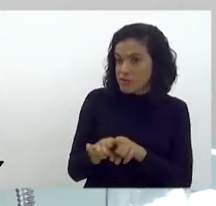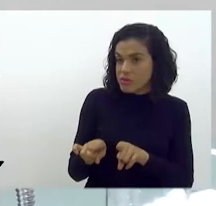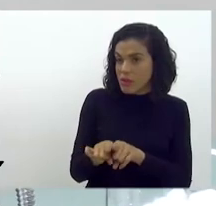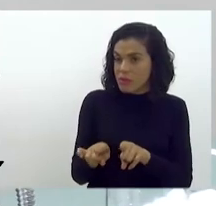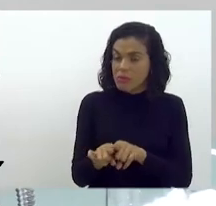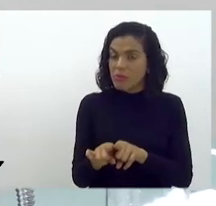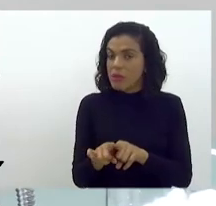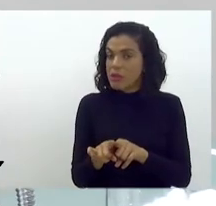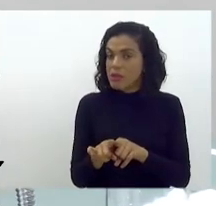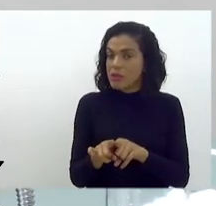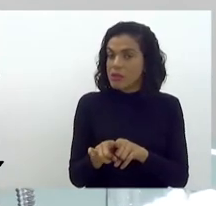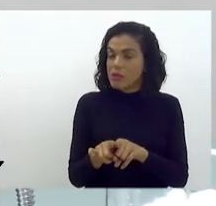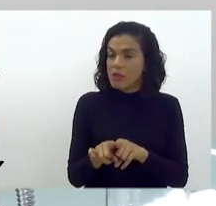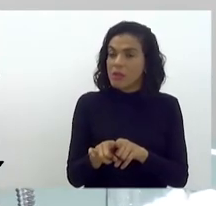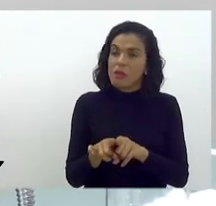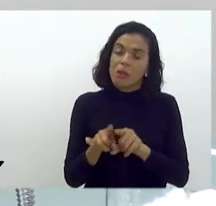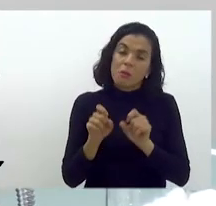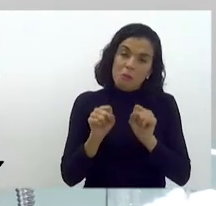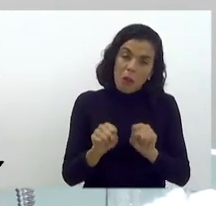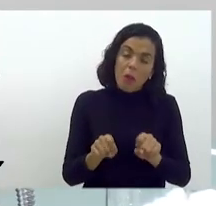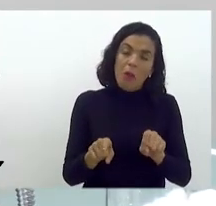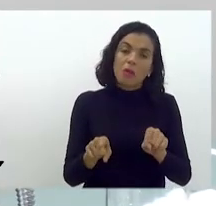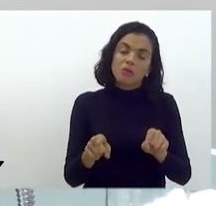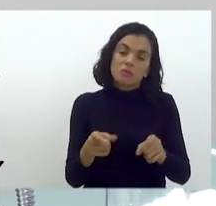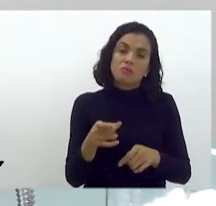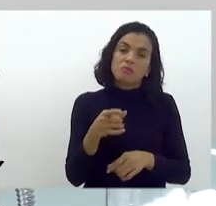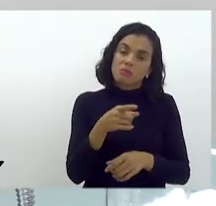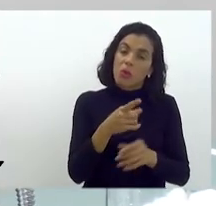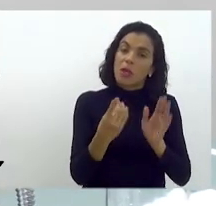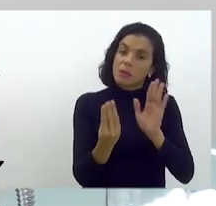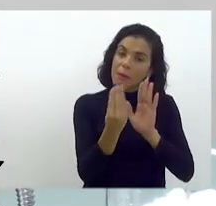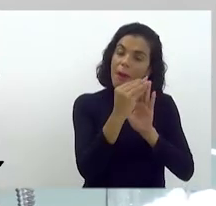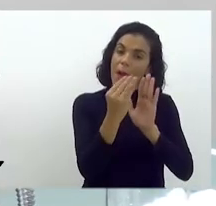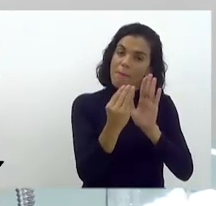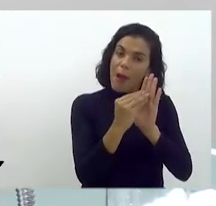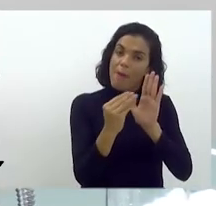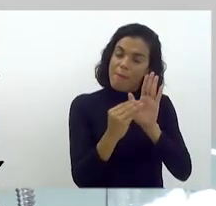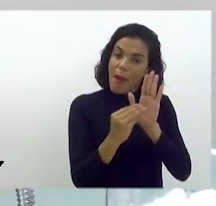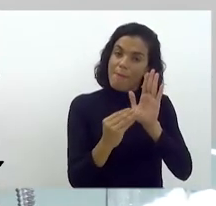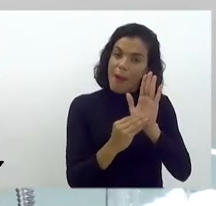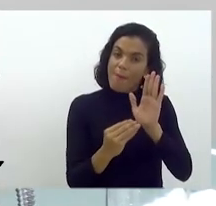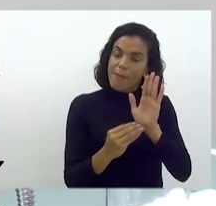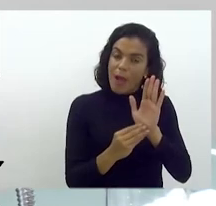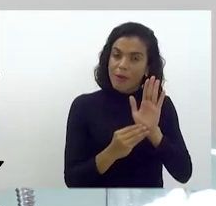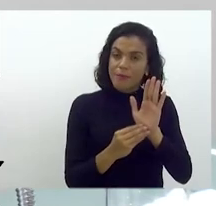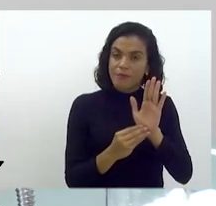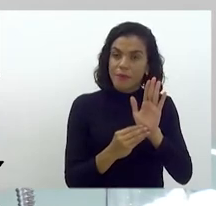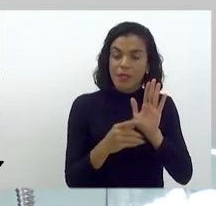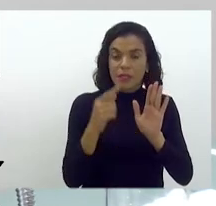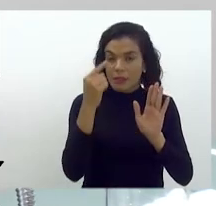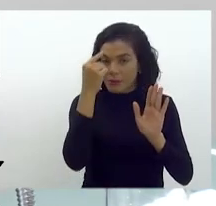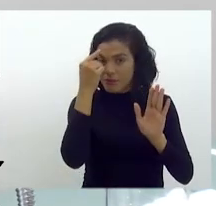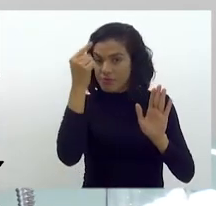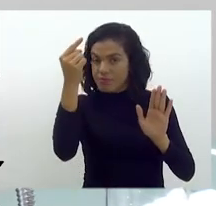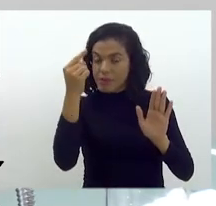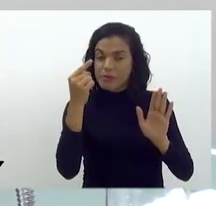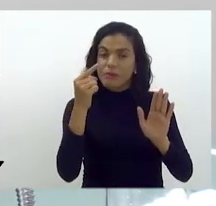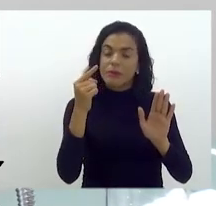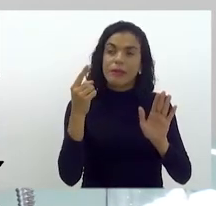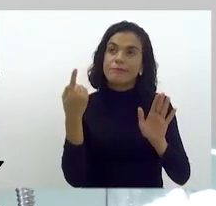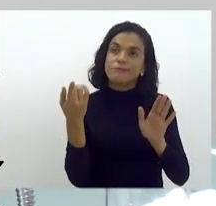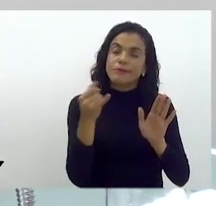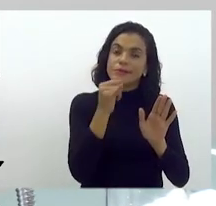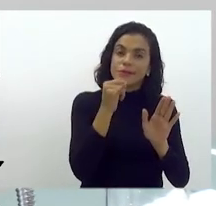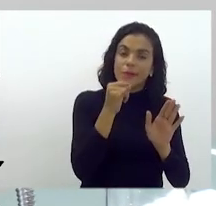uma outra e fazendo exatamente com essas ponderações que o senhor tá fazendo é e até pensar no sentido